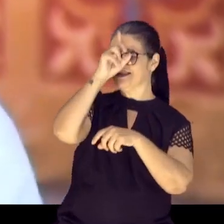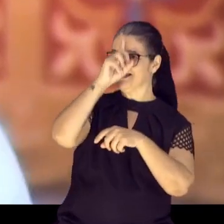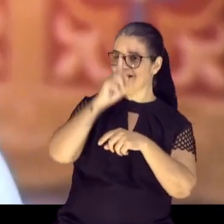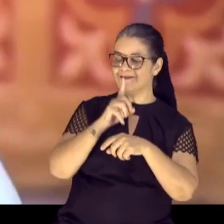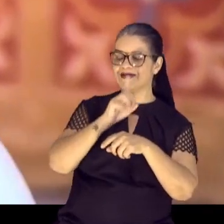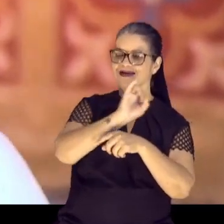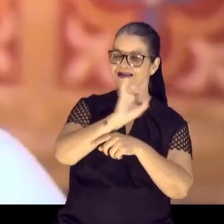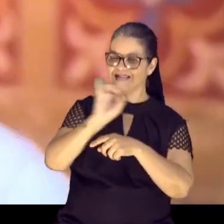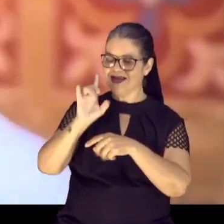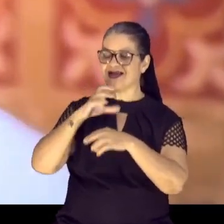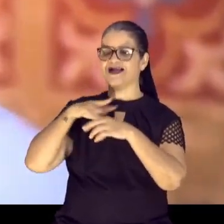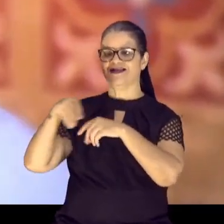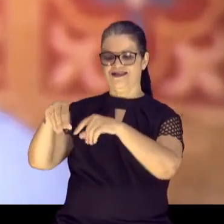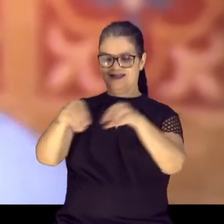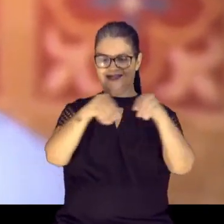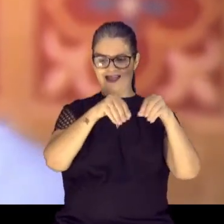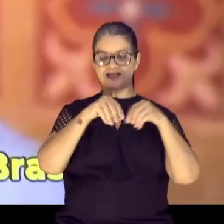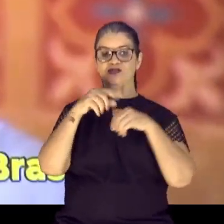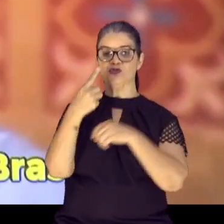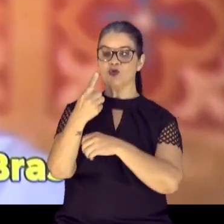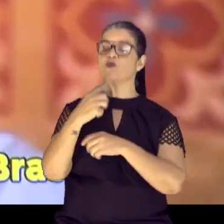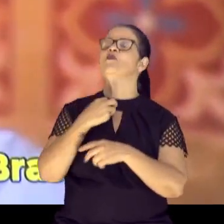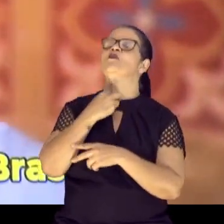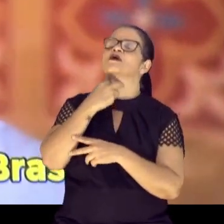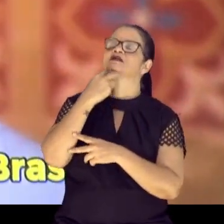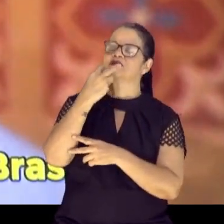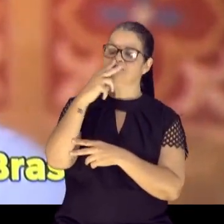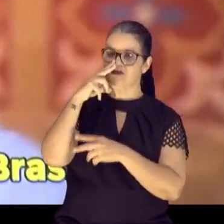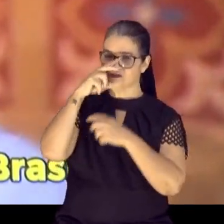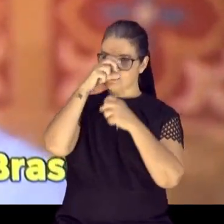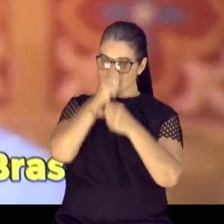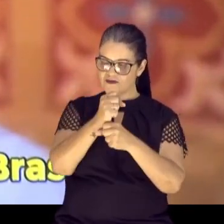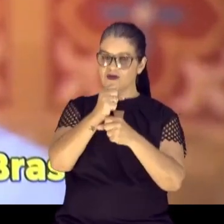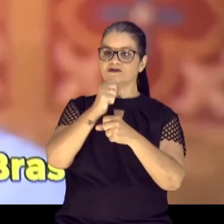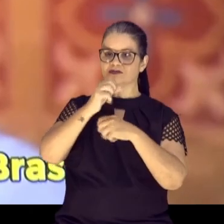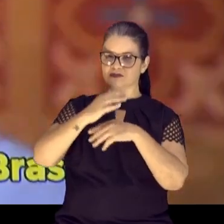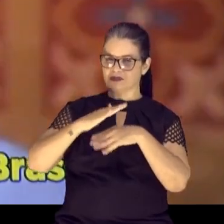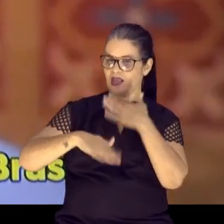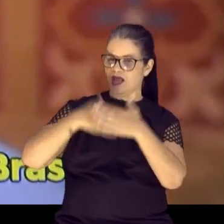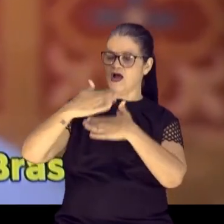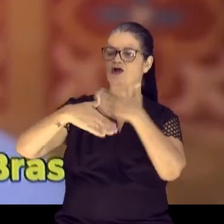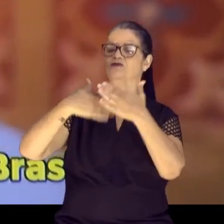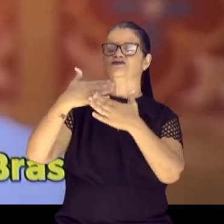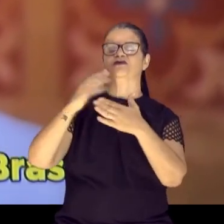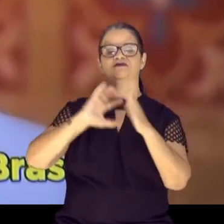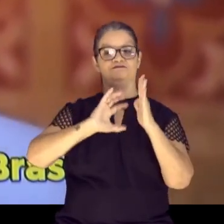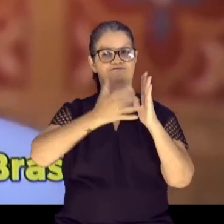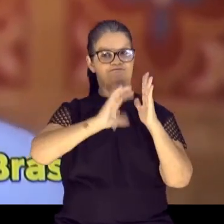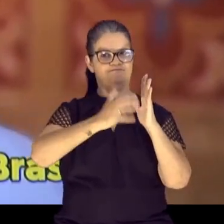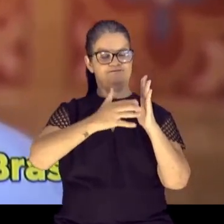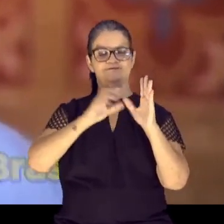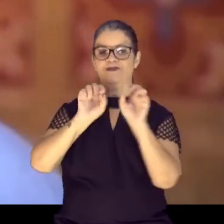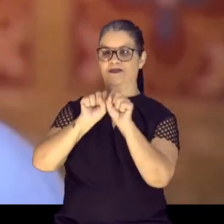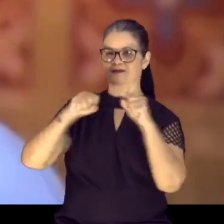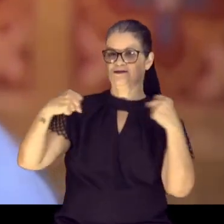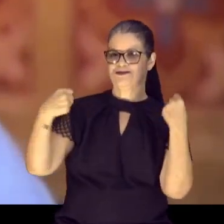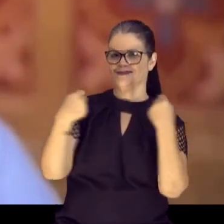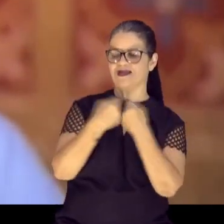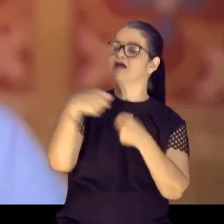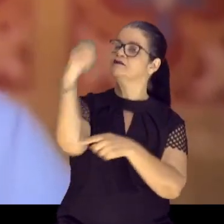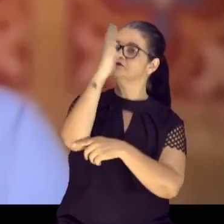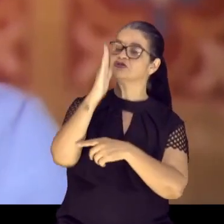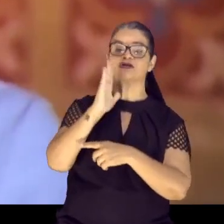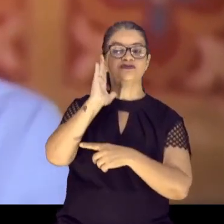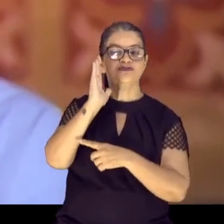seu terreiro. E uma das vozes tem sido a construção do Partido Socialista Brasileiro. Já